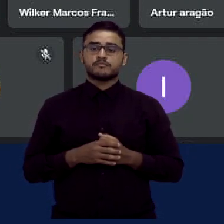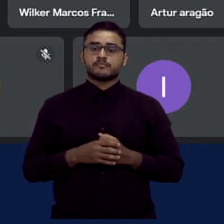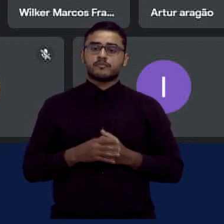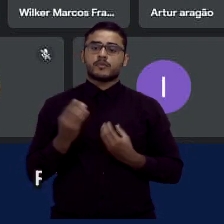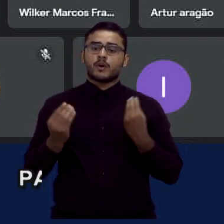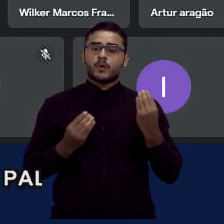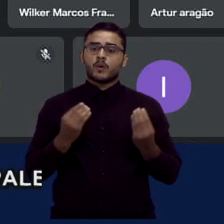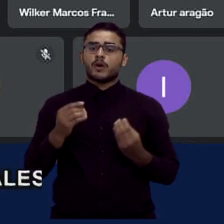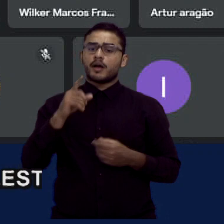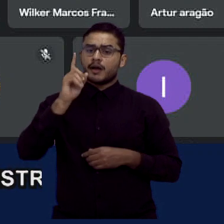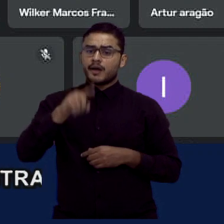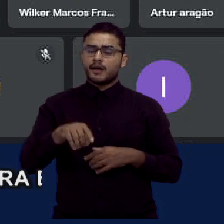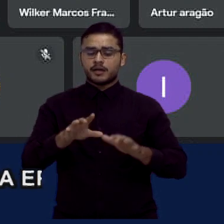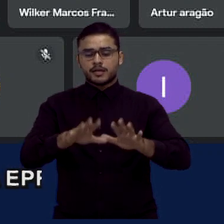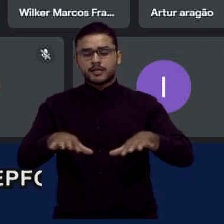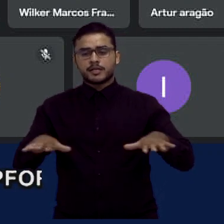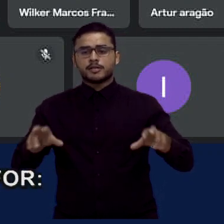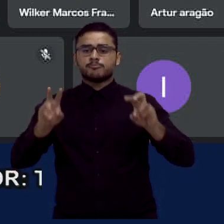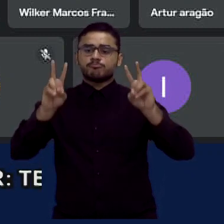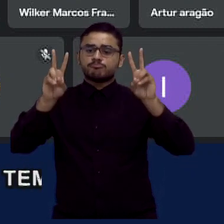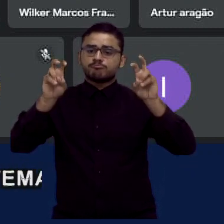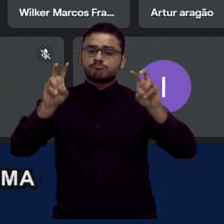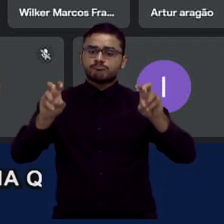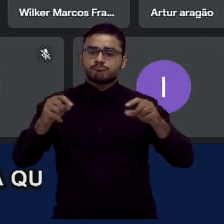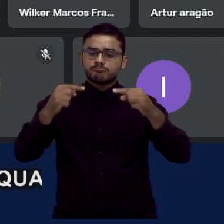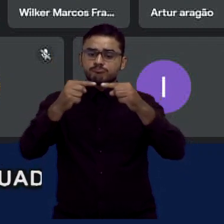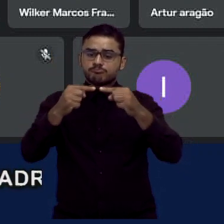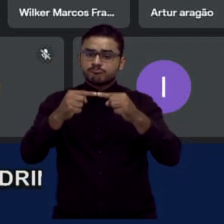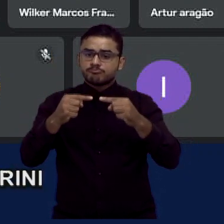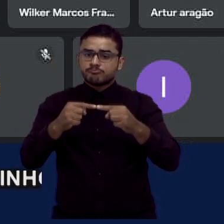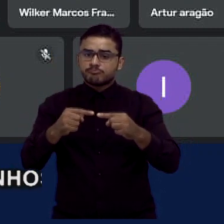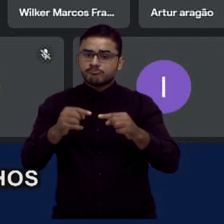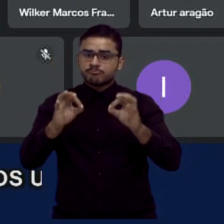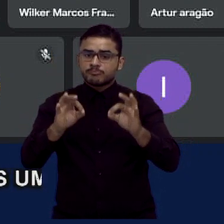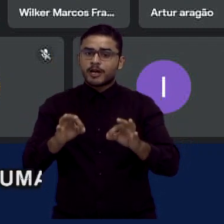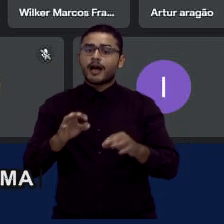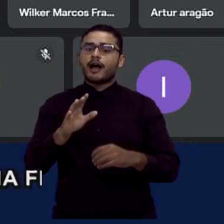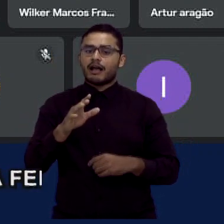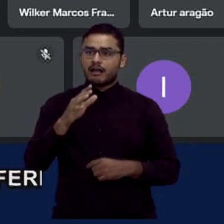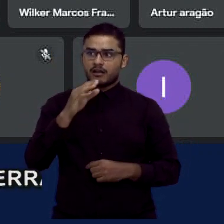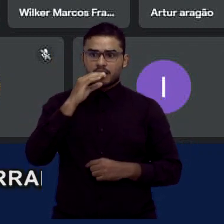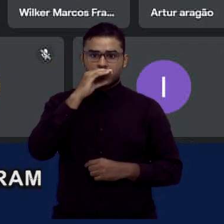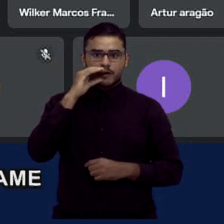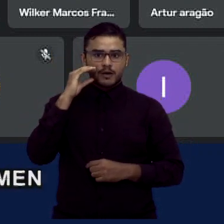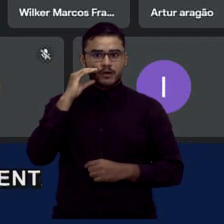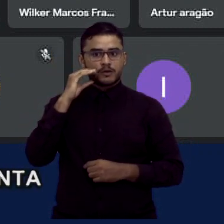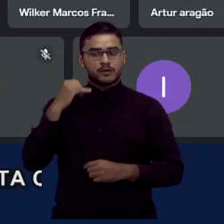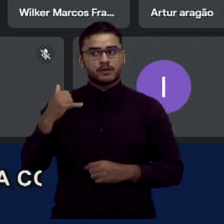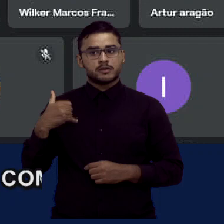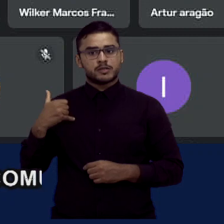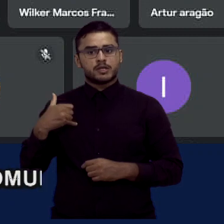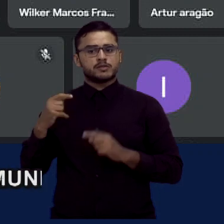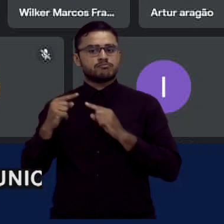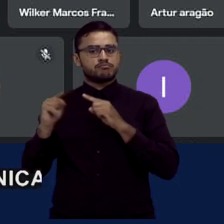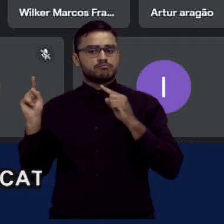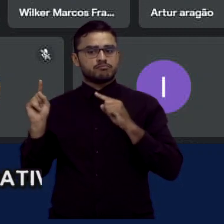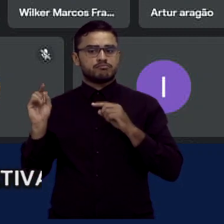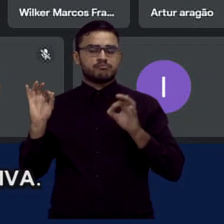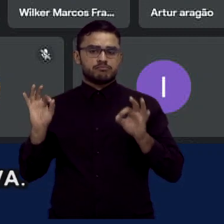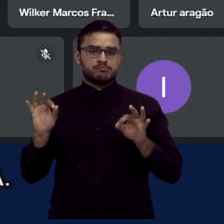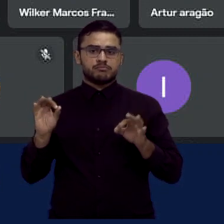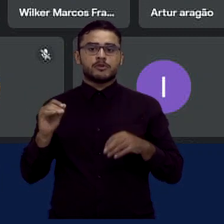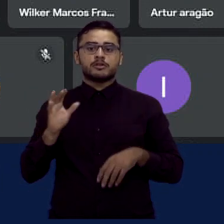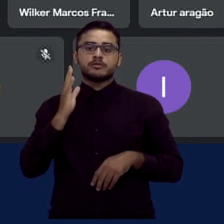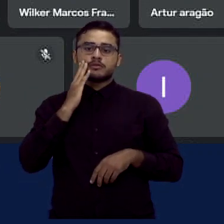mundo infantil, sabe? Ele não tem problema, muitas vezes, de ser nonsense, contanto que, de alguma maneira, isso